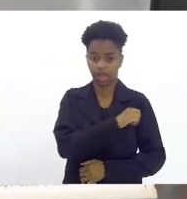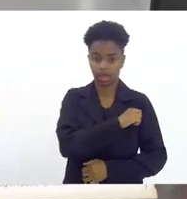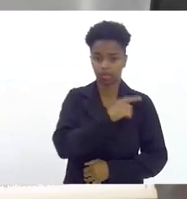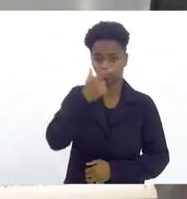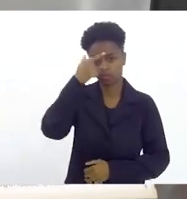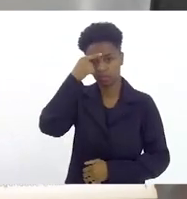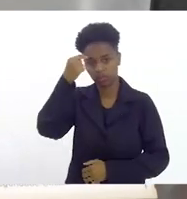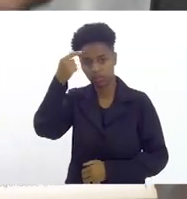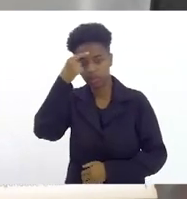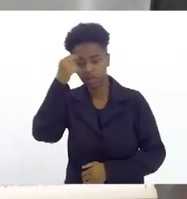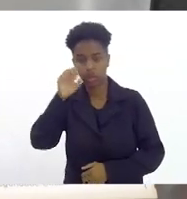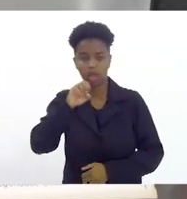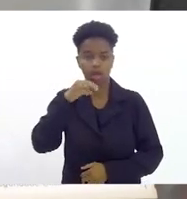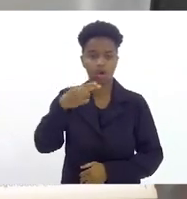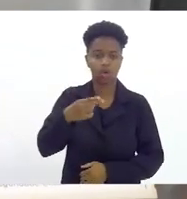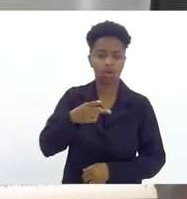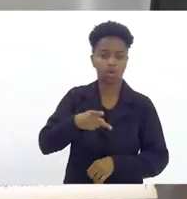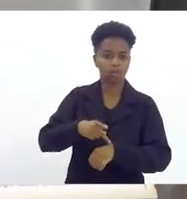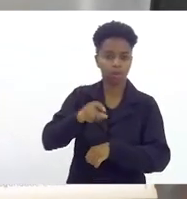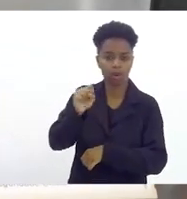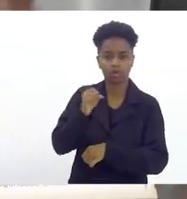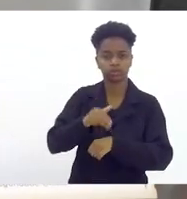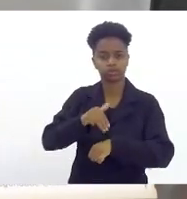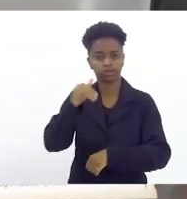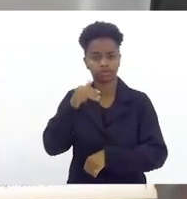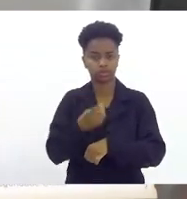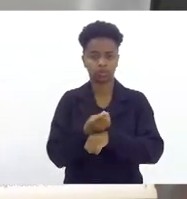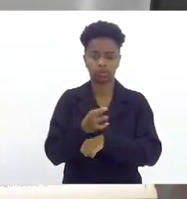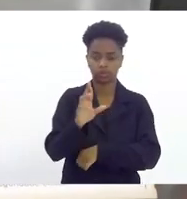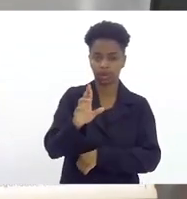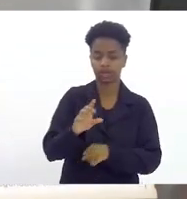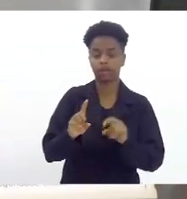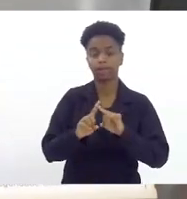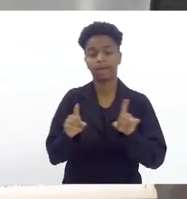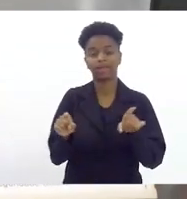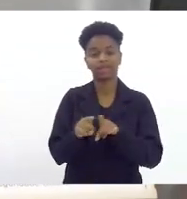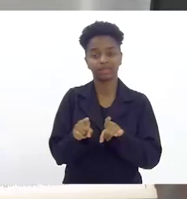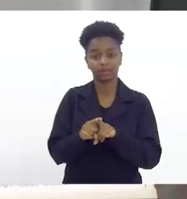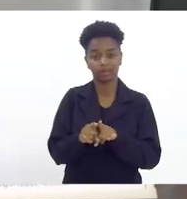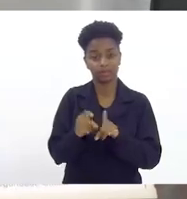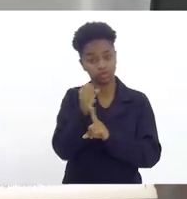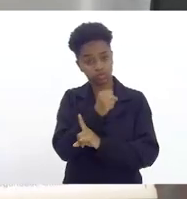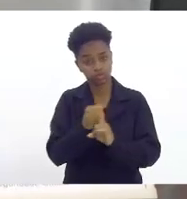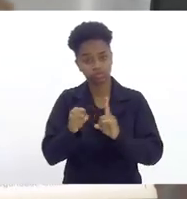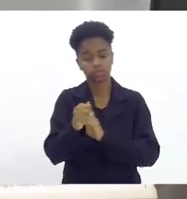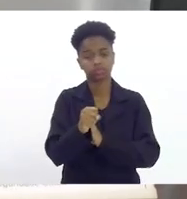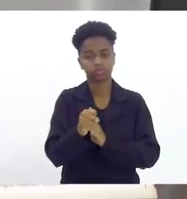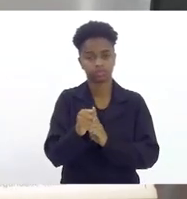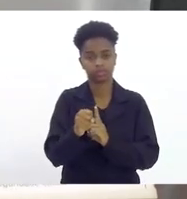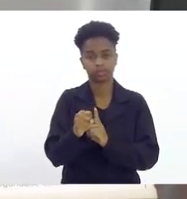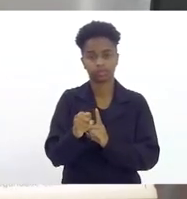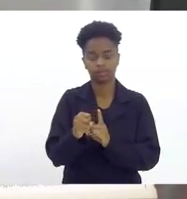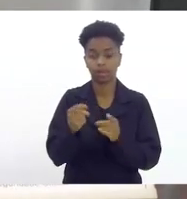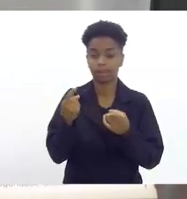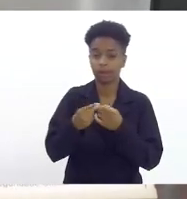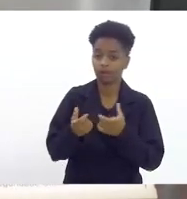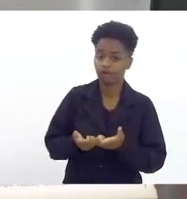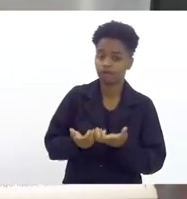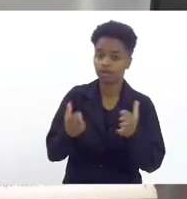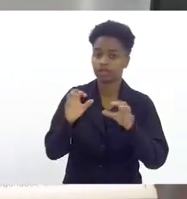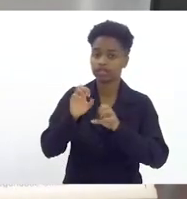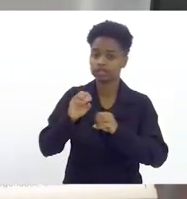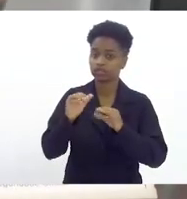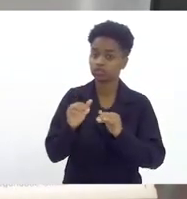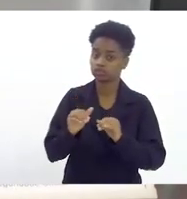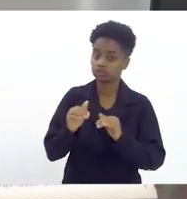de graduação das especializações pós mestrado mas também repito para a sociedade né a oferta de